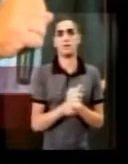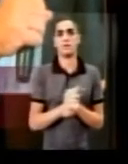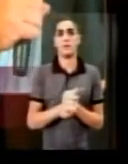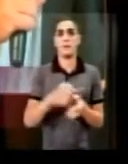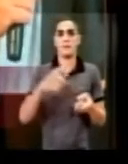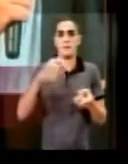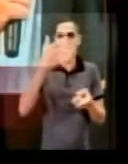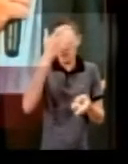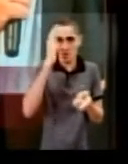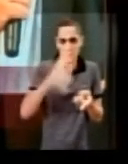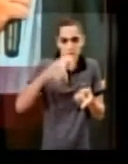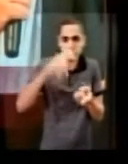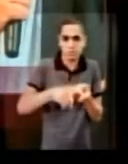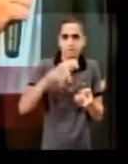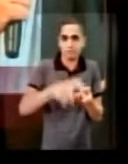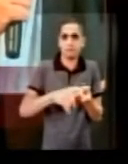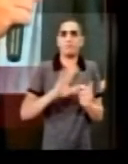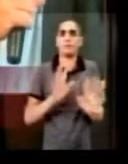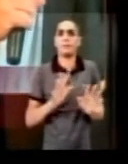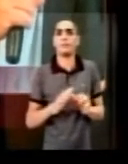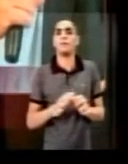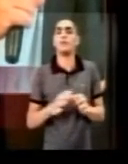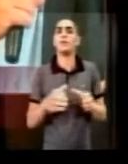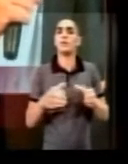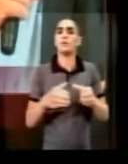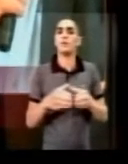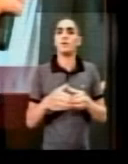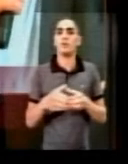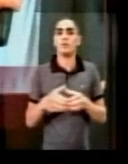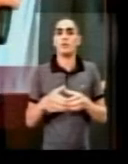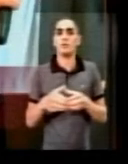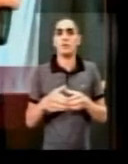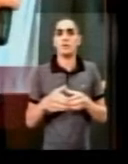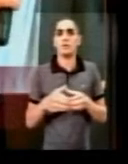testados. Destes,